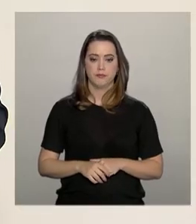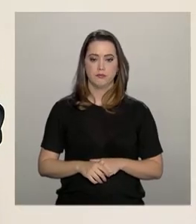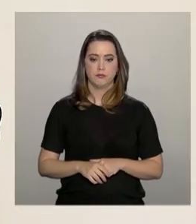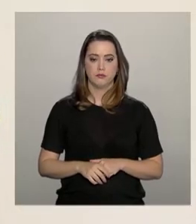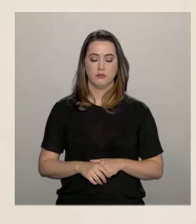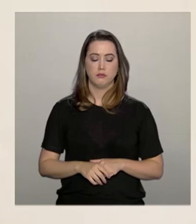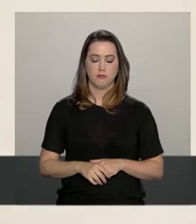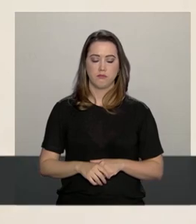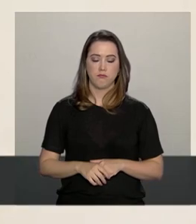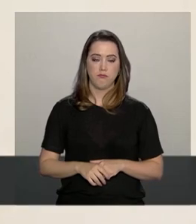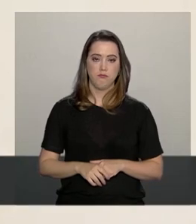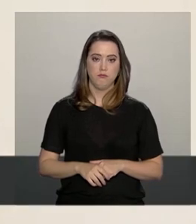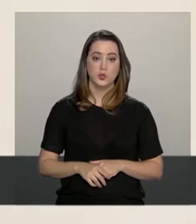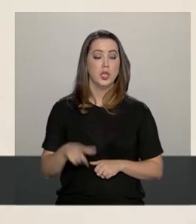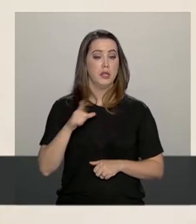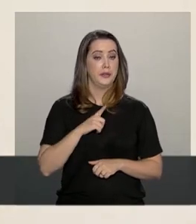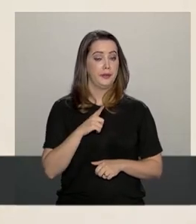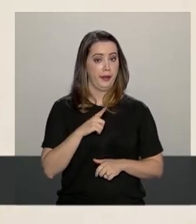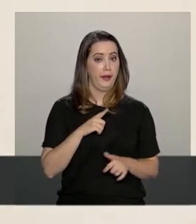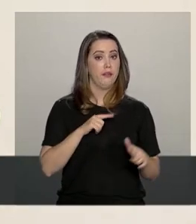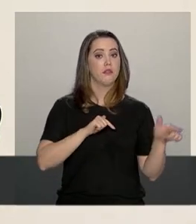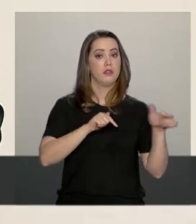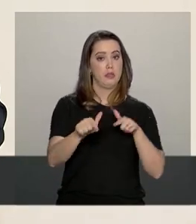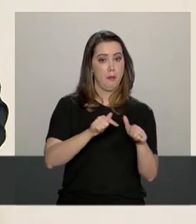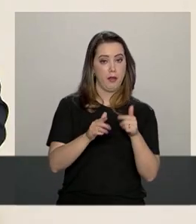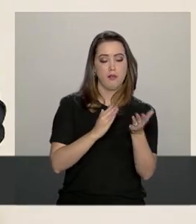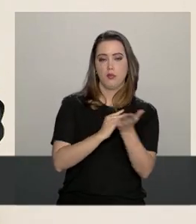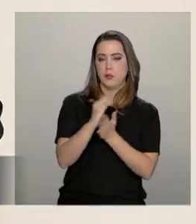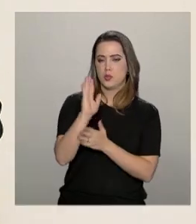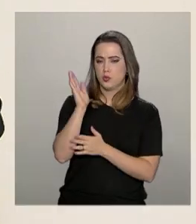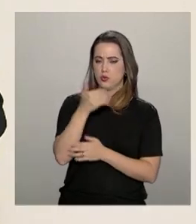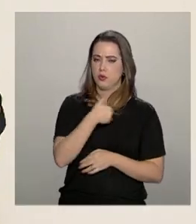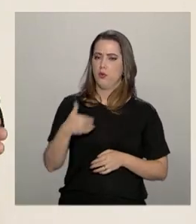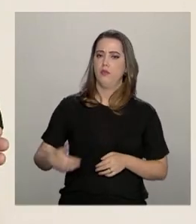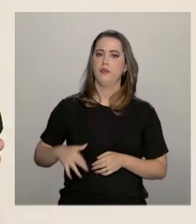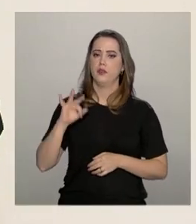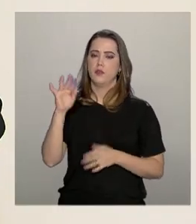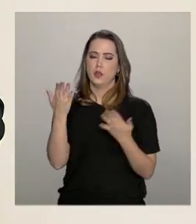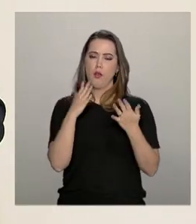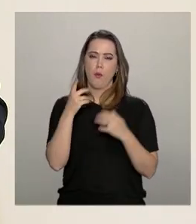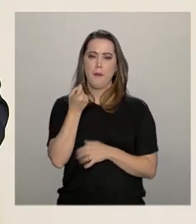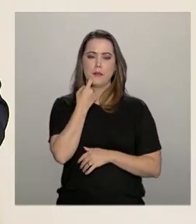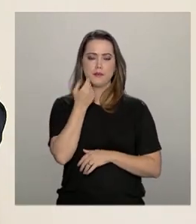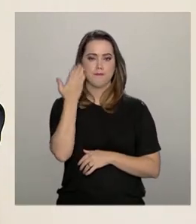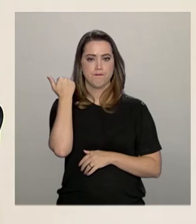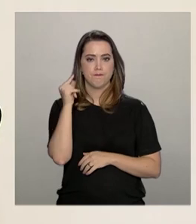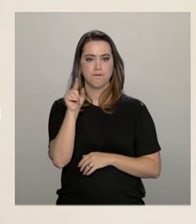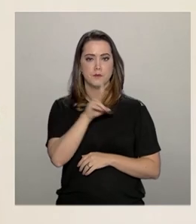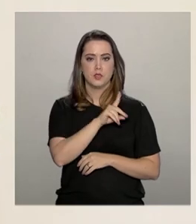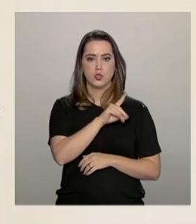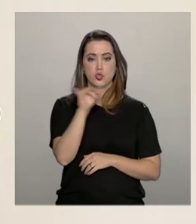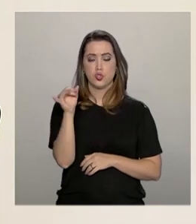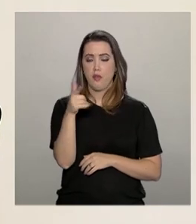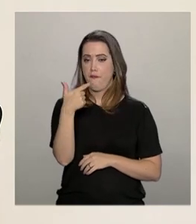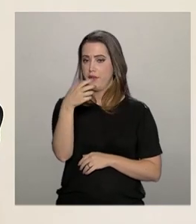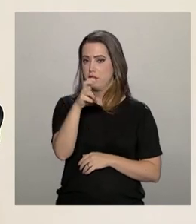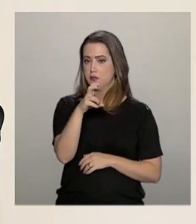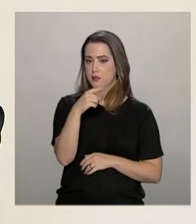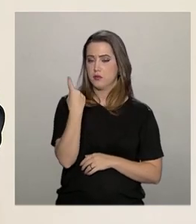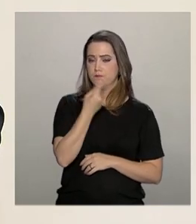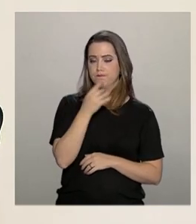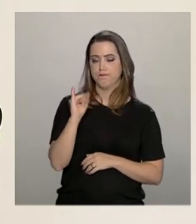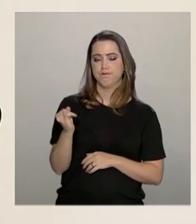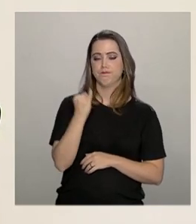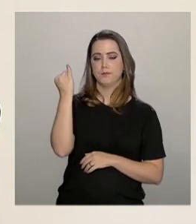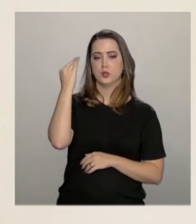Entre as ações já implementadas pelo governo federal, desde a última sexta-feira, dia 25,